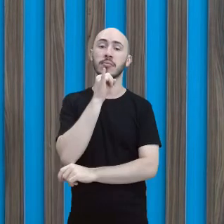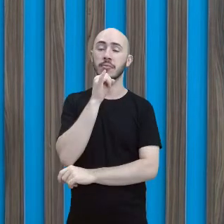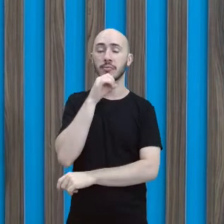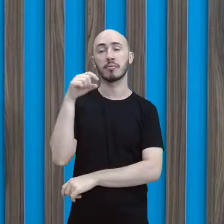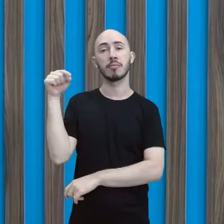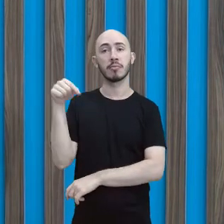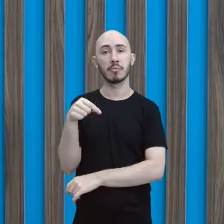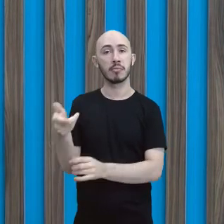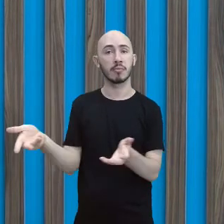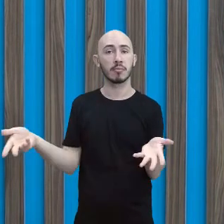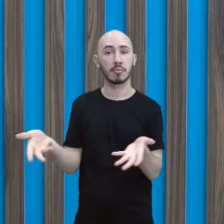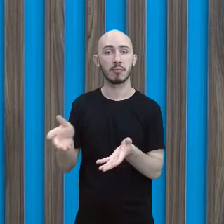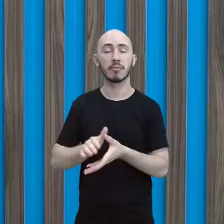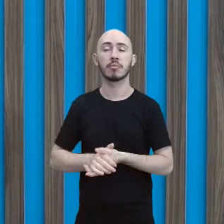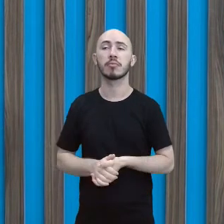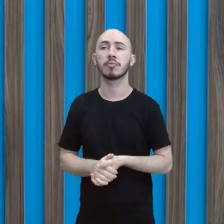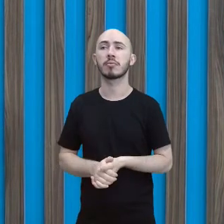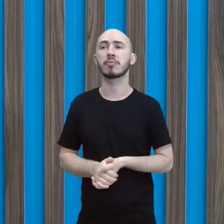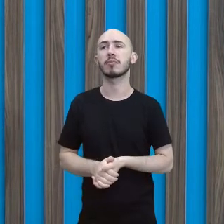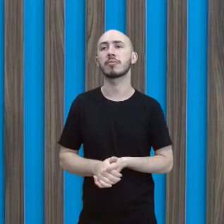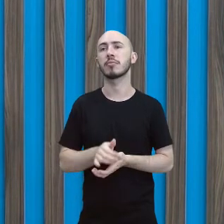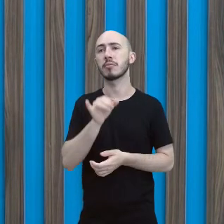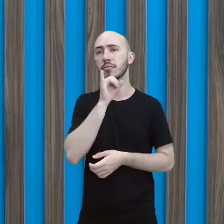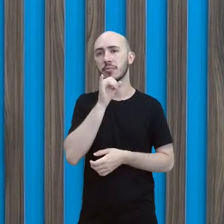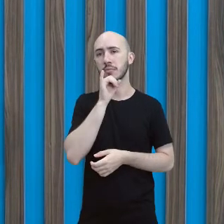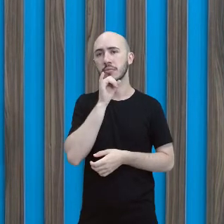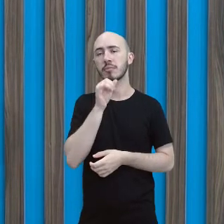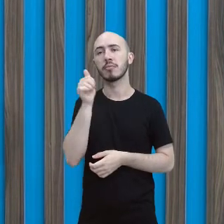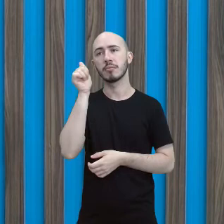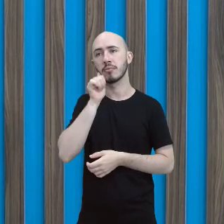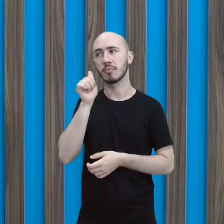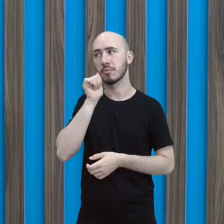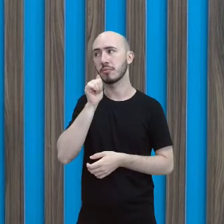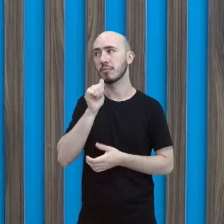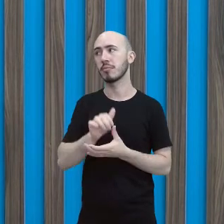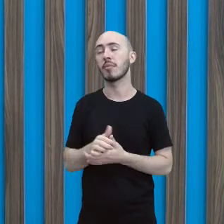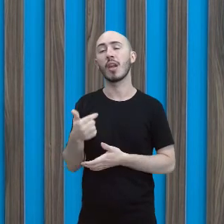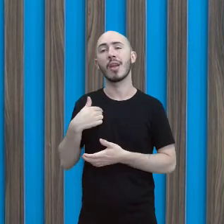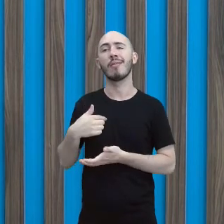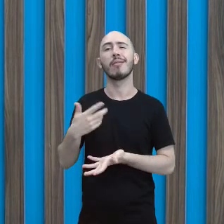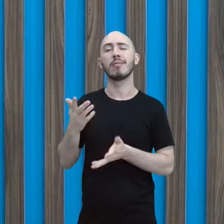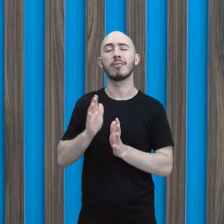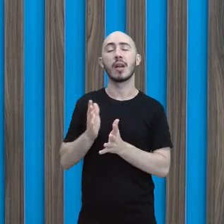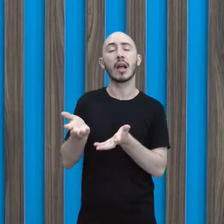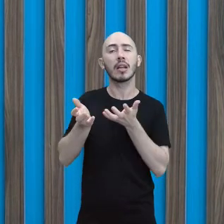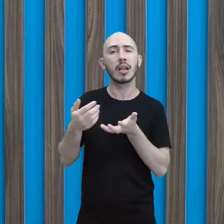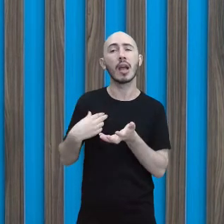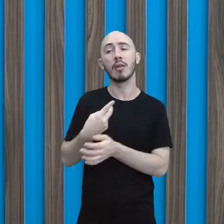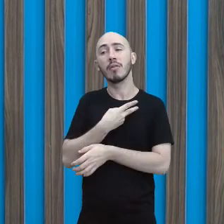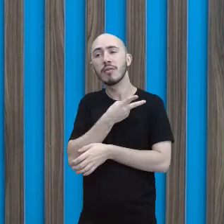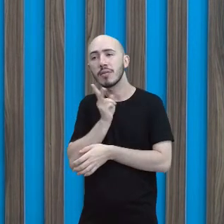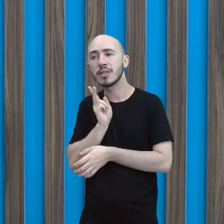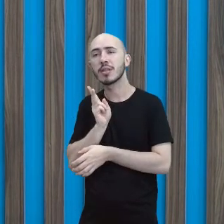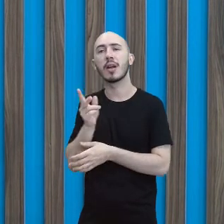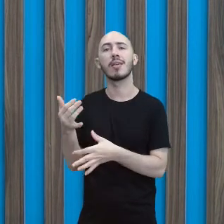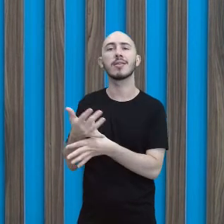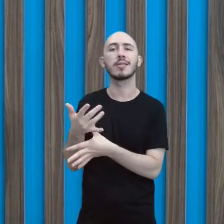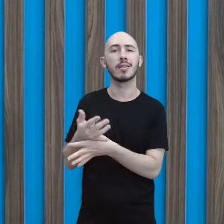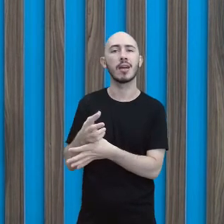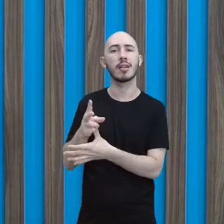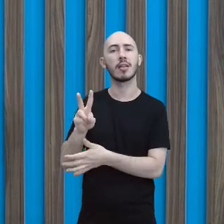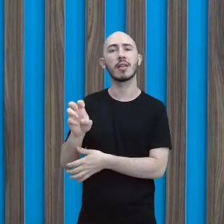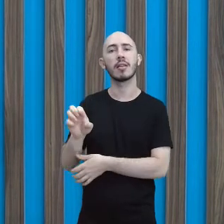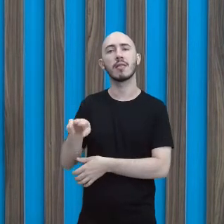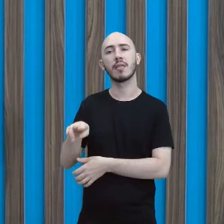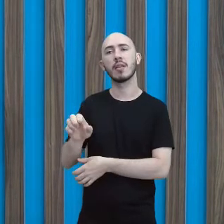aqui agora, pronto, eu não sou Giovana, né? Mas assim, eu quero ir para Veneza, eu quero conhecer Veneza na Itália, professor. Uma coisa eu